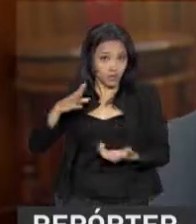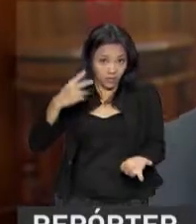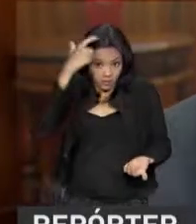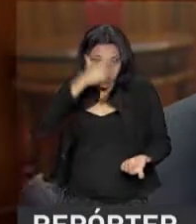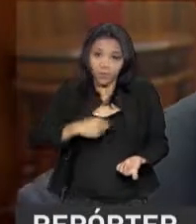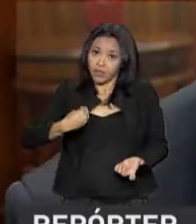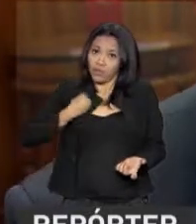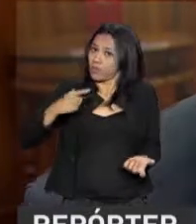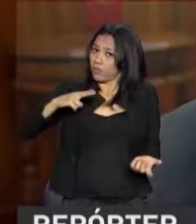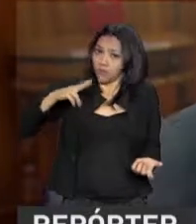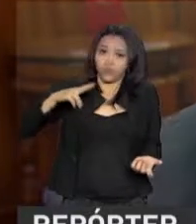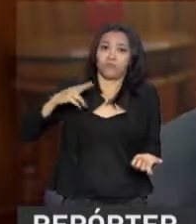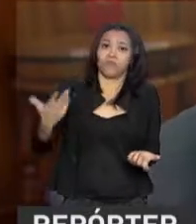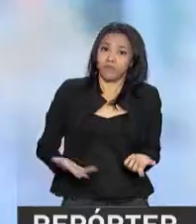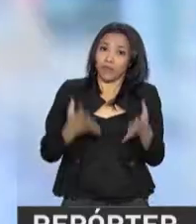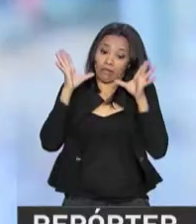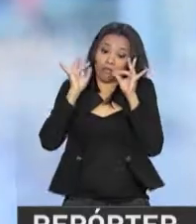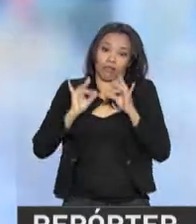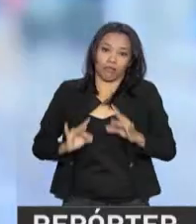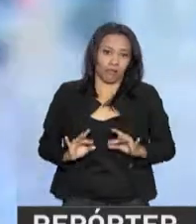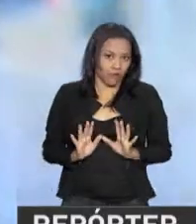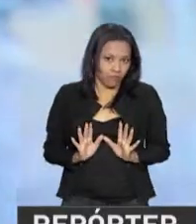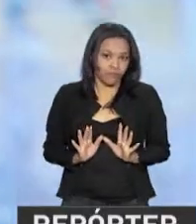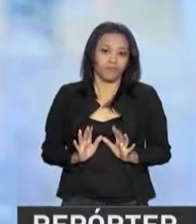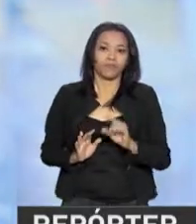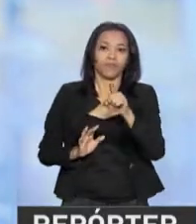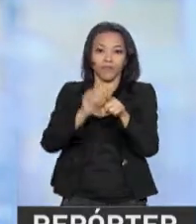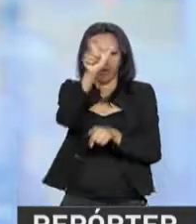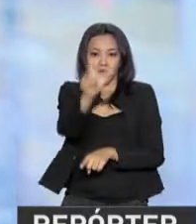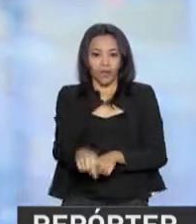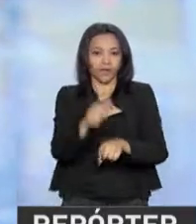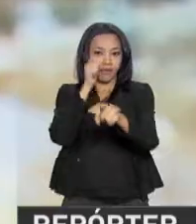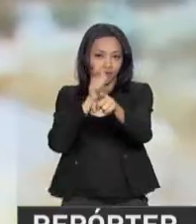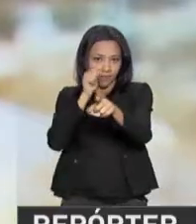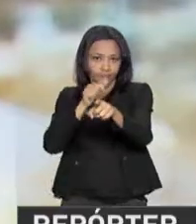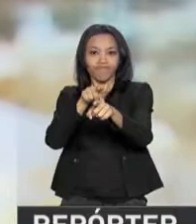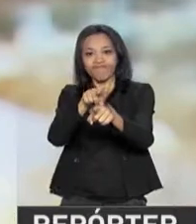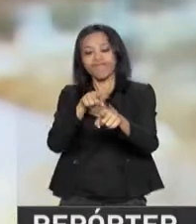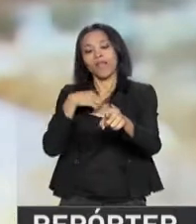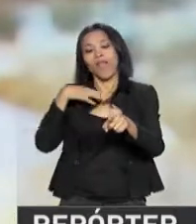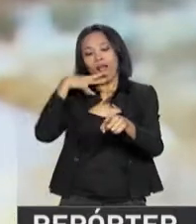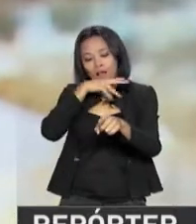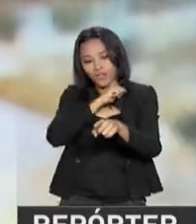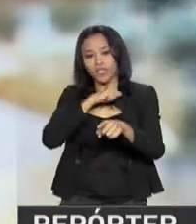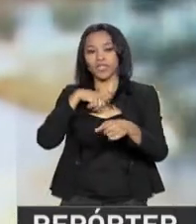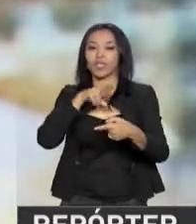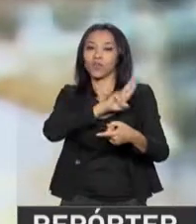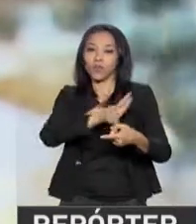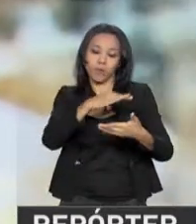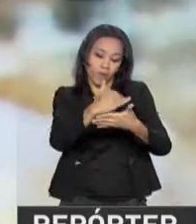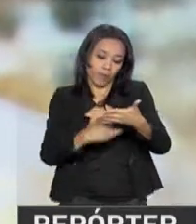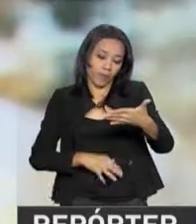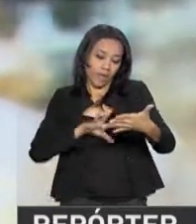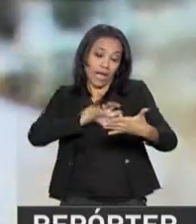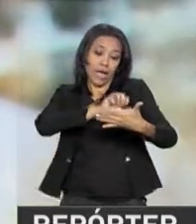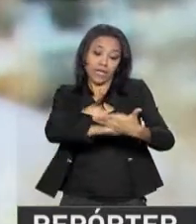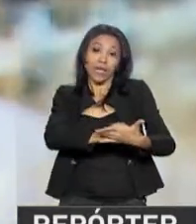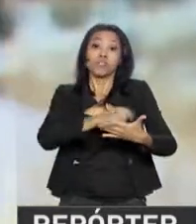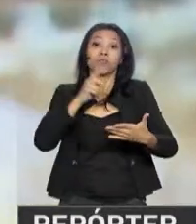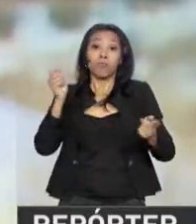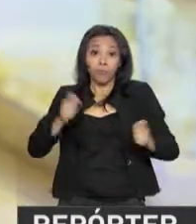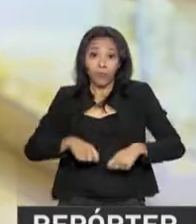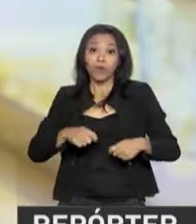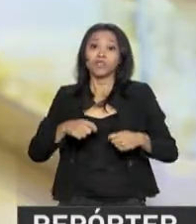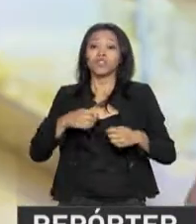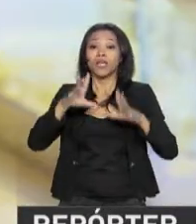consumidor, que são as informações detalhadas. Isabelle, de 20 anos, acha que o cadastro pode diminuir a burocracia para quem tem pouca